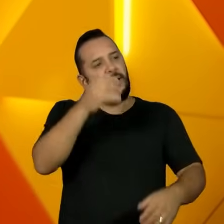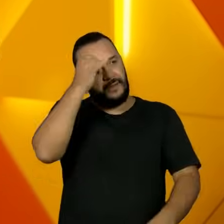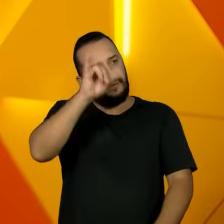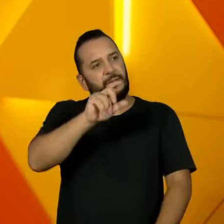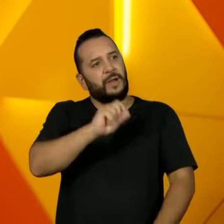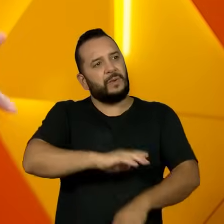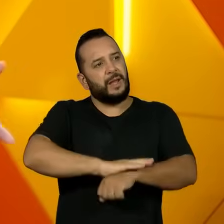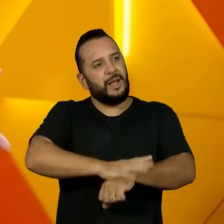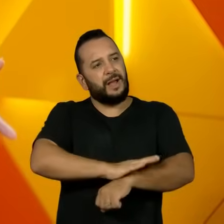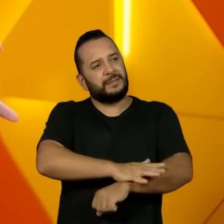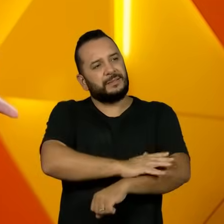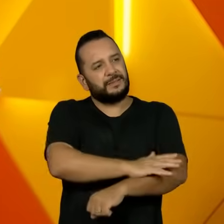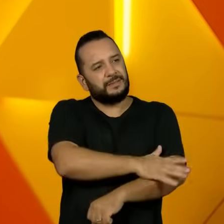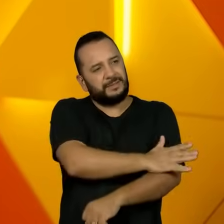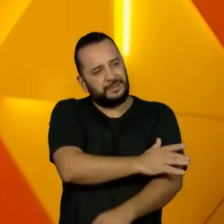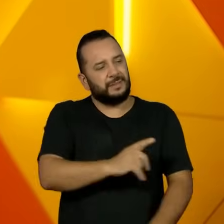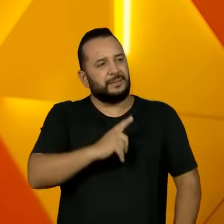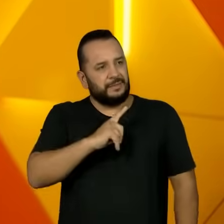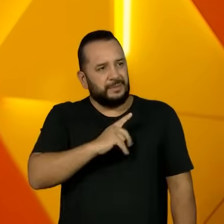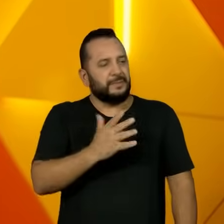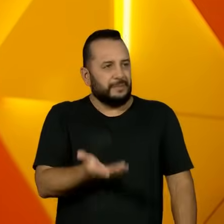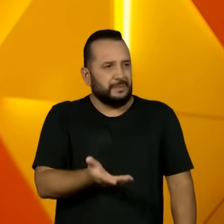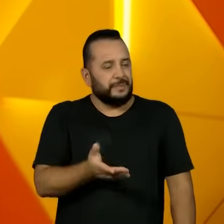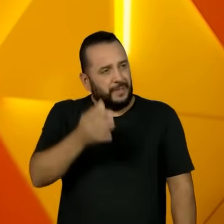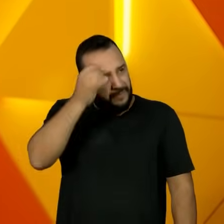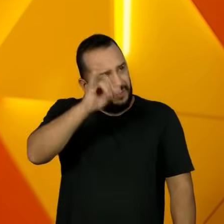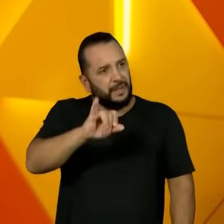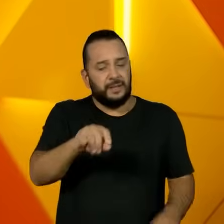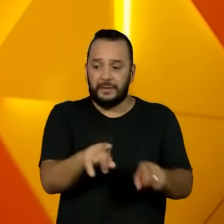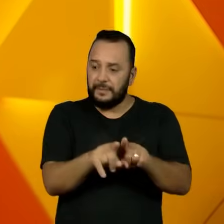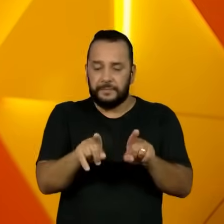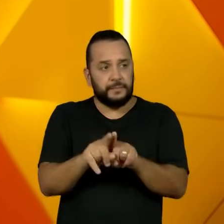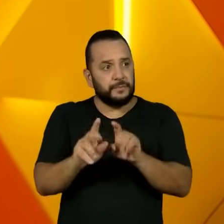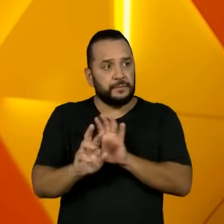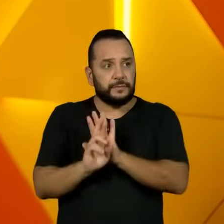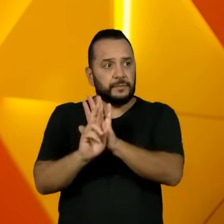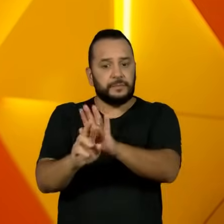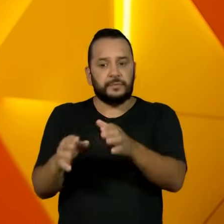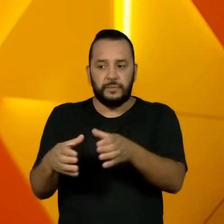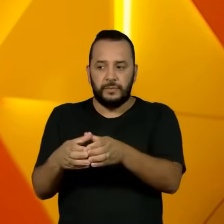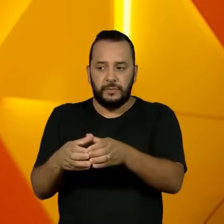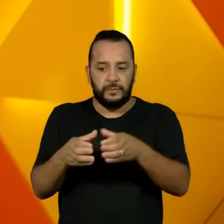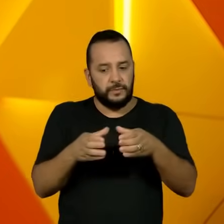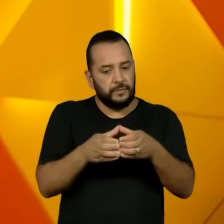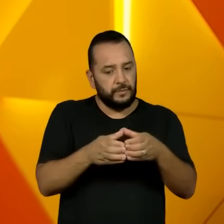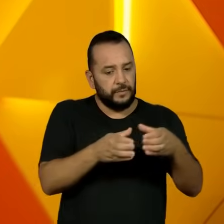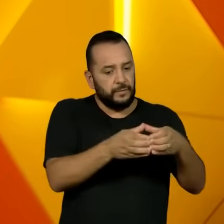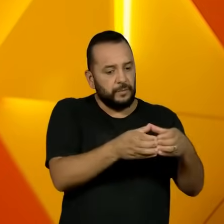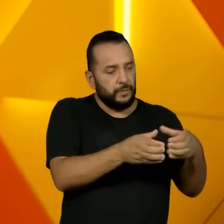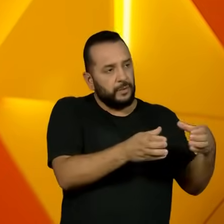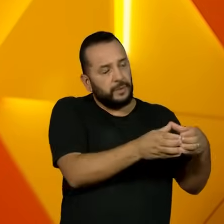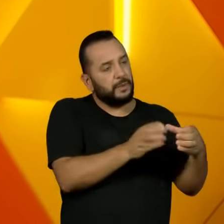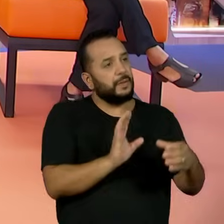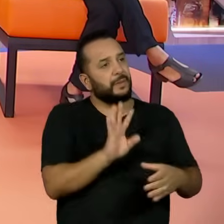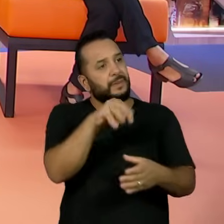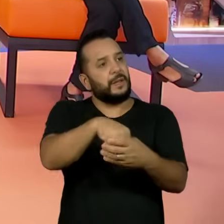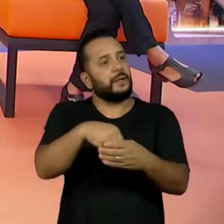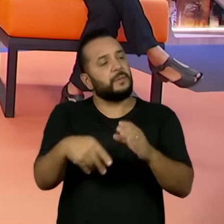discriminação racial, principalmente, mas que ela represente grupos minorizados aí dentro da